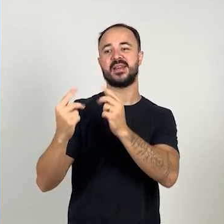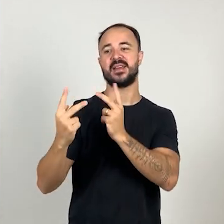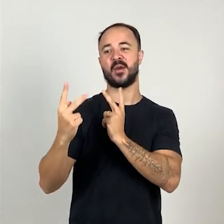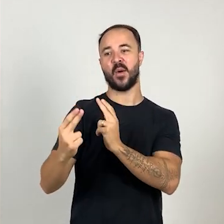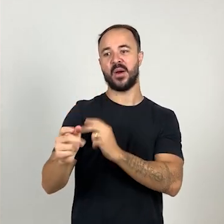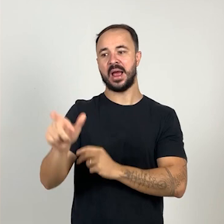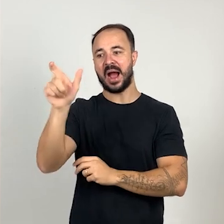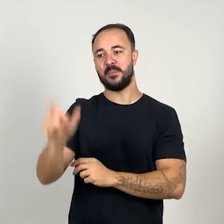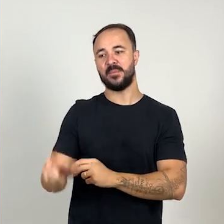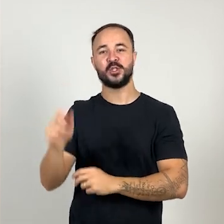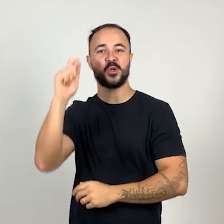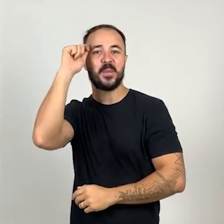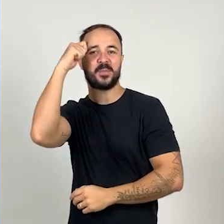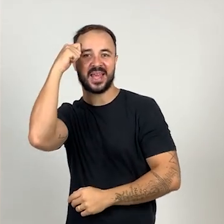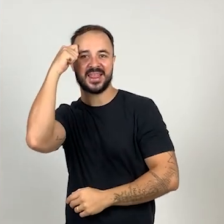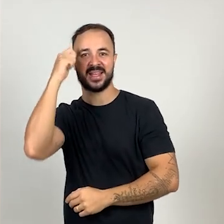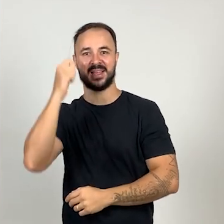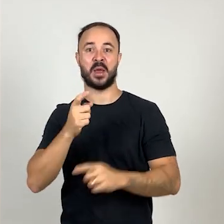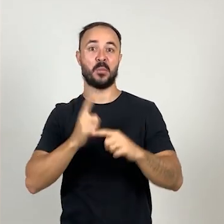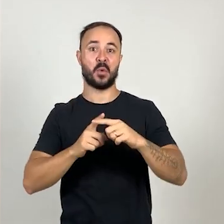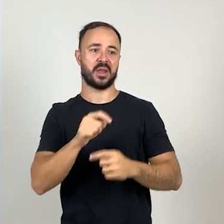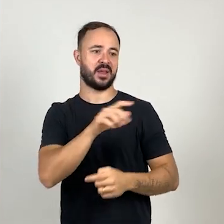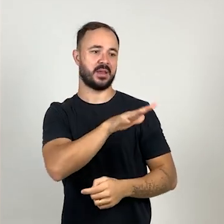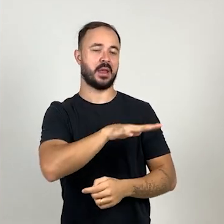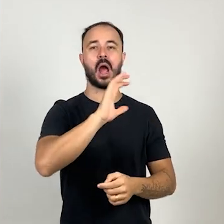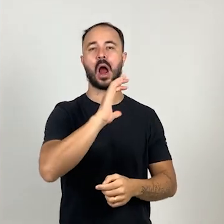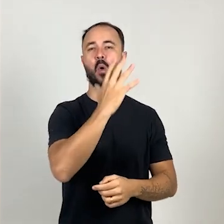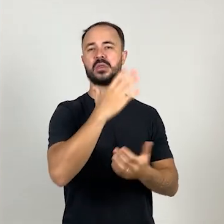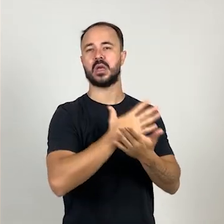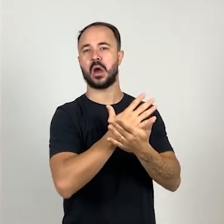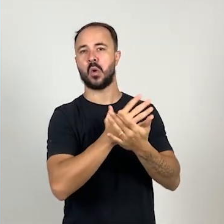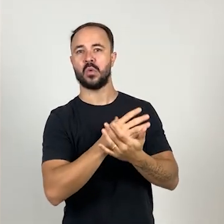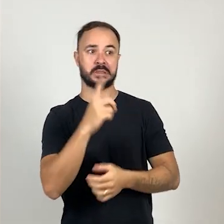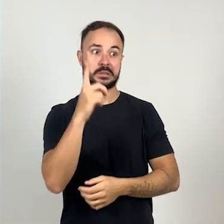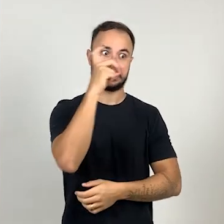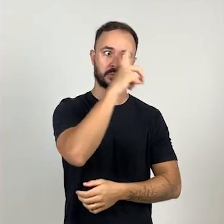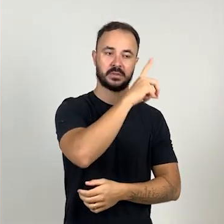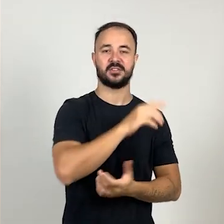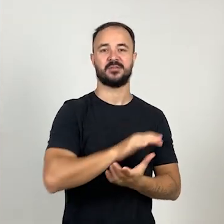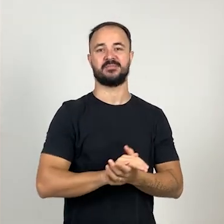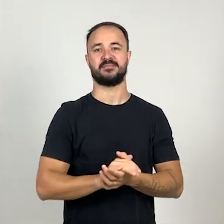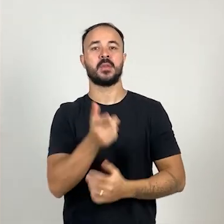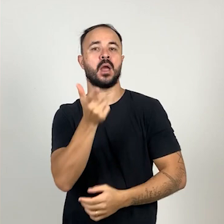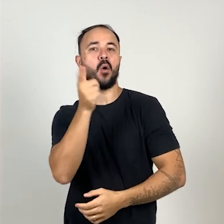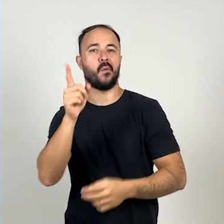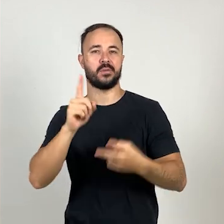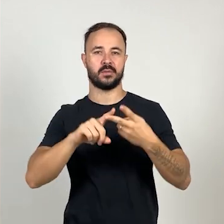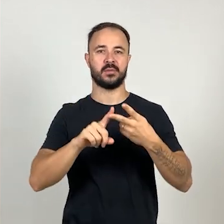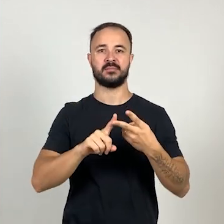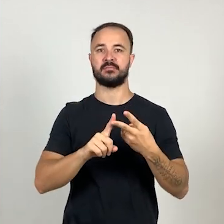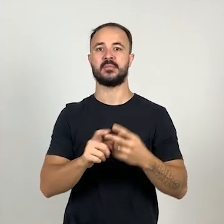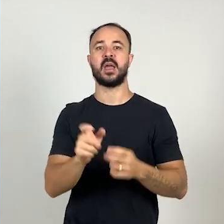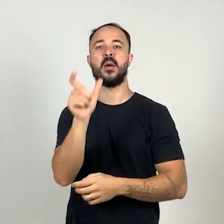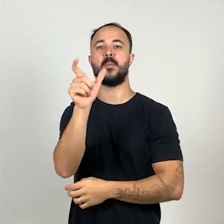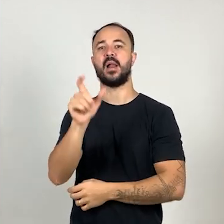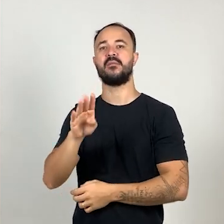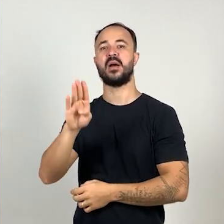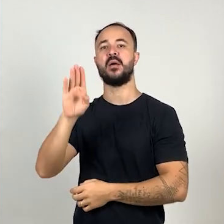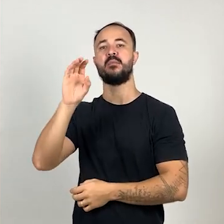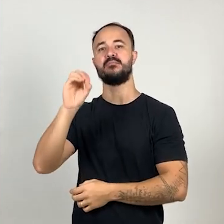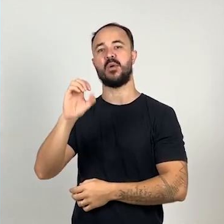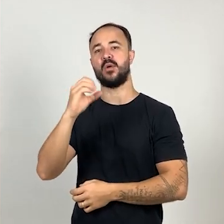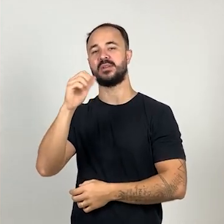ao descrever problemas ou situações difíceis. A palavra boçal. Essa palavra é usada